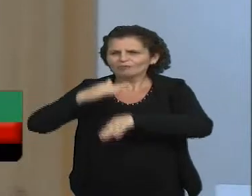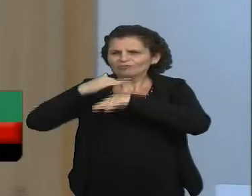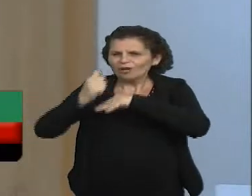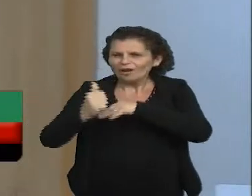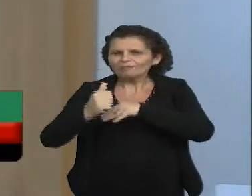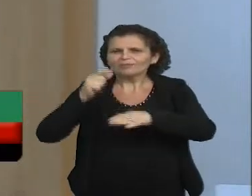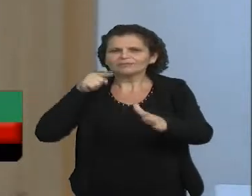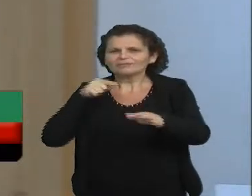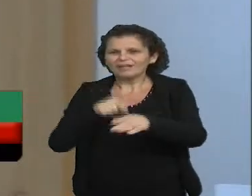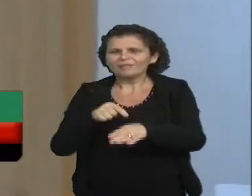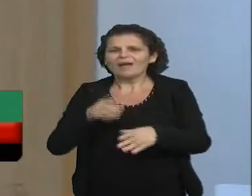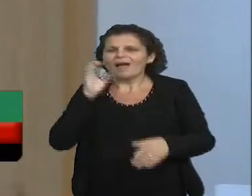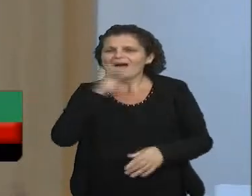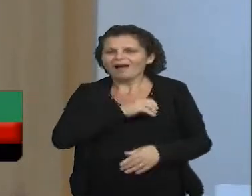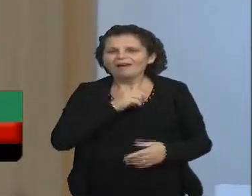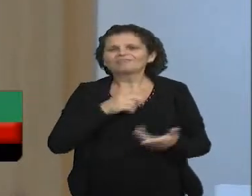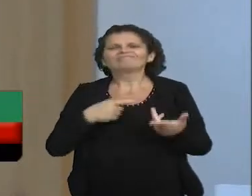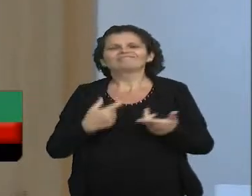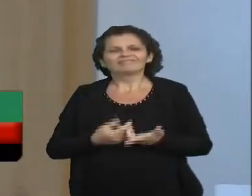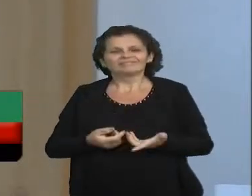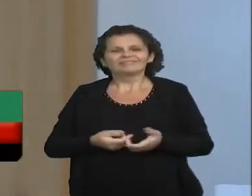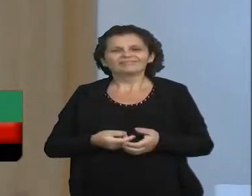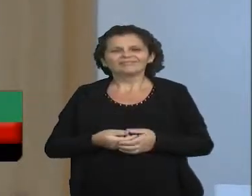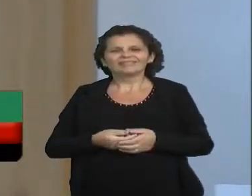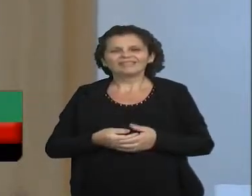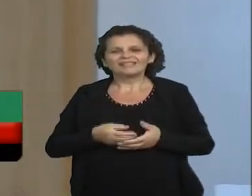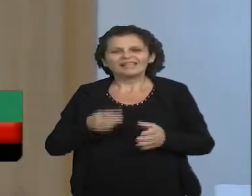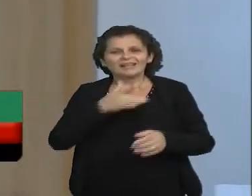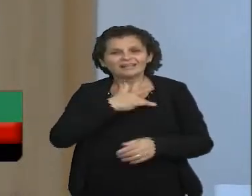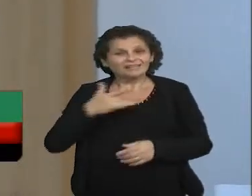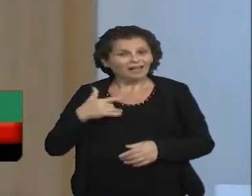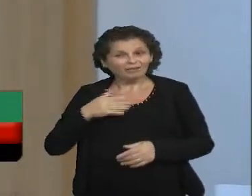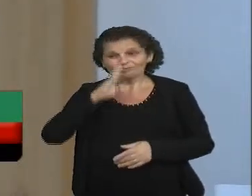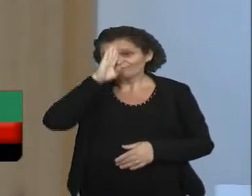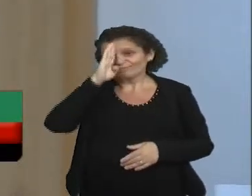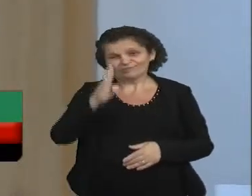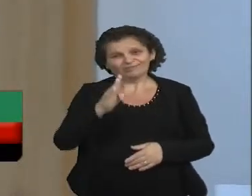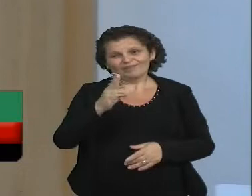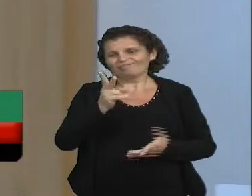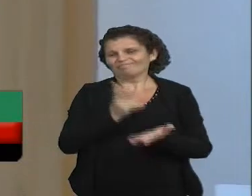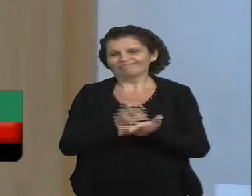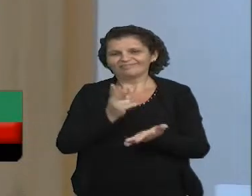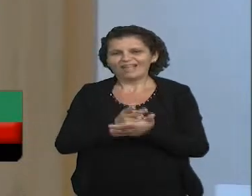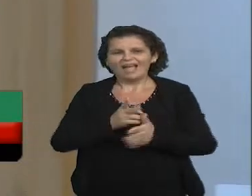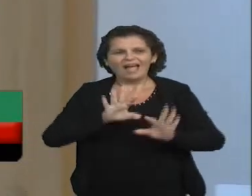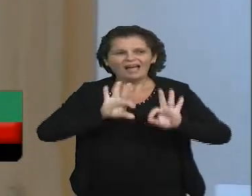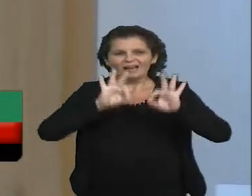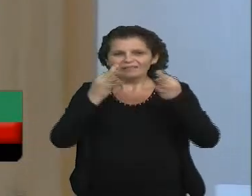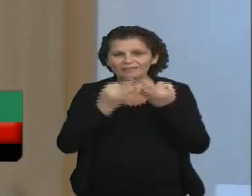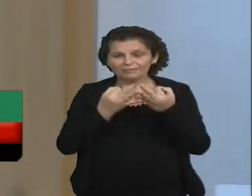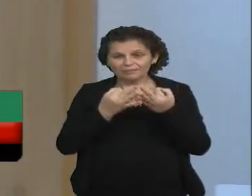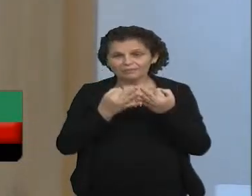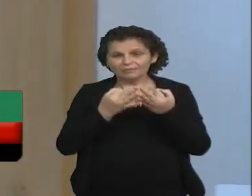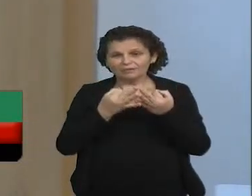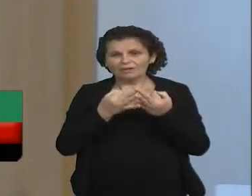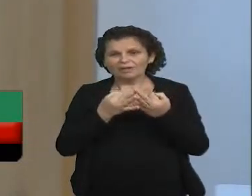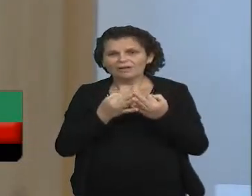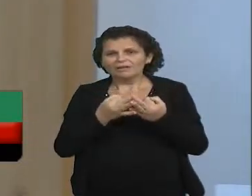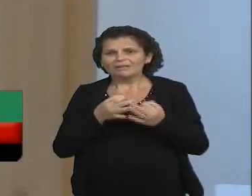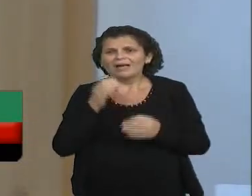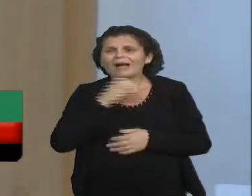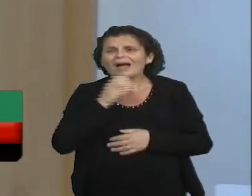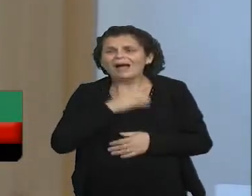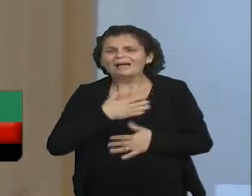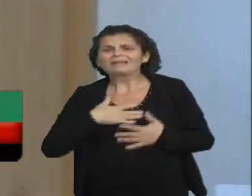gente sempre enche muito saco, porque saúde é prioridade para a gente. Às vezes, as famílias nos procuram com um anseio